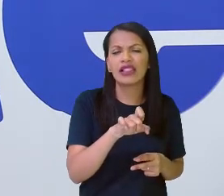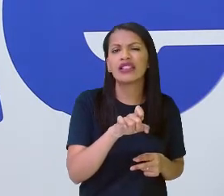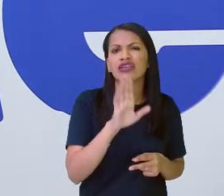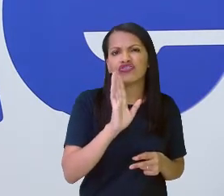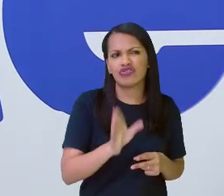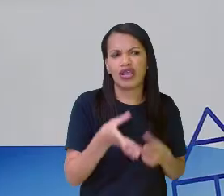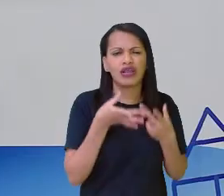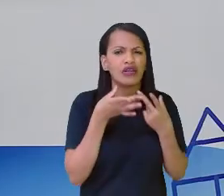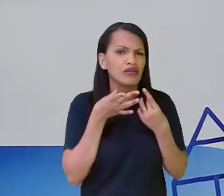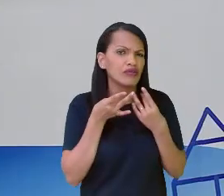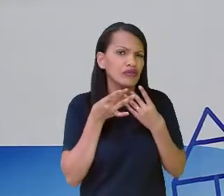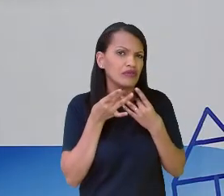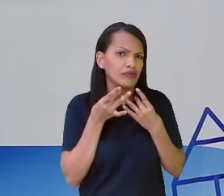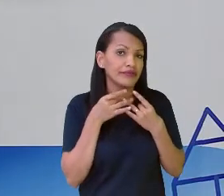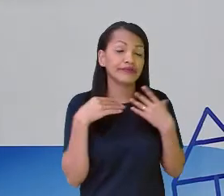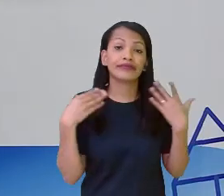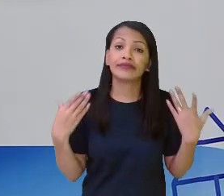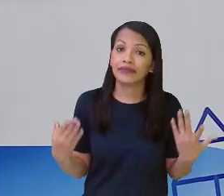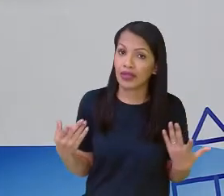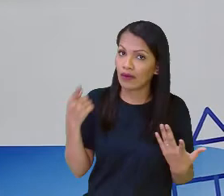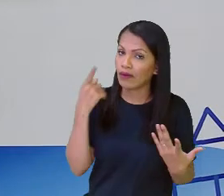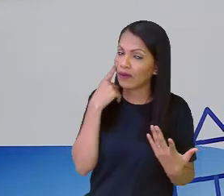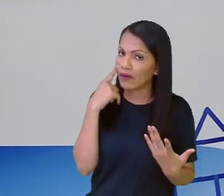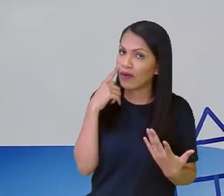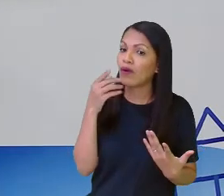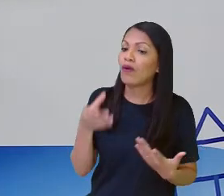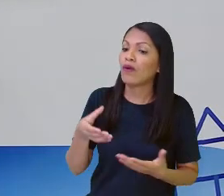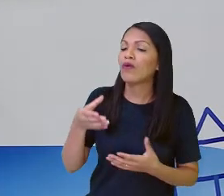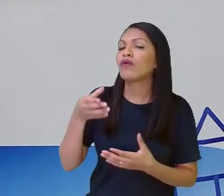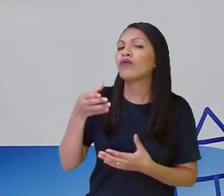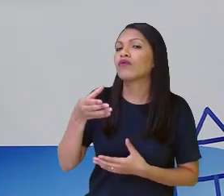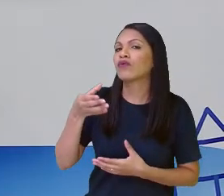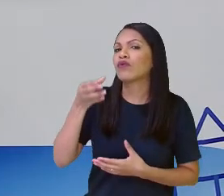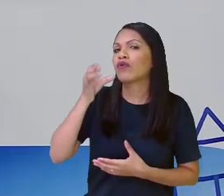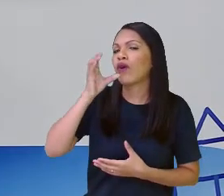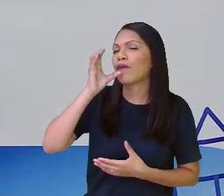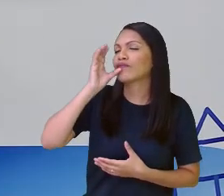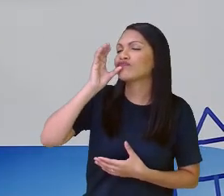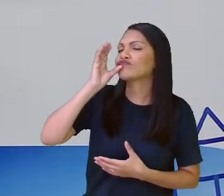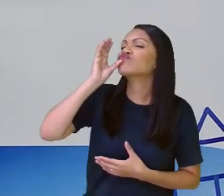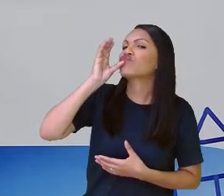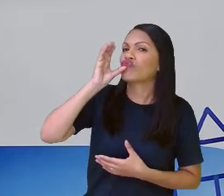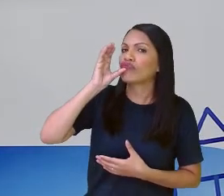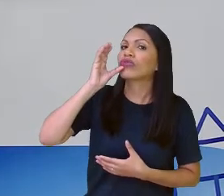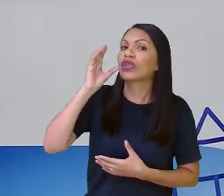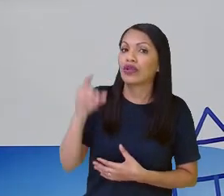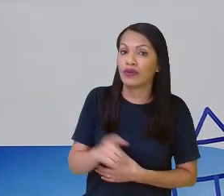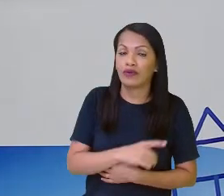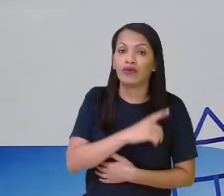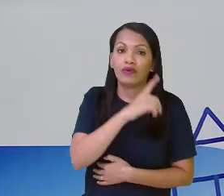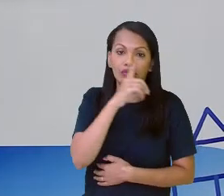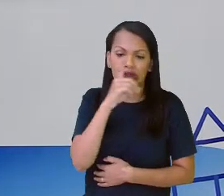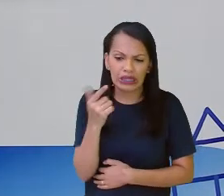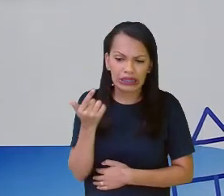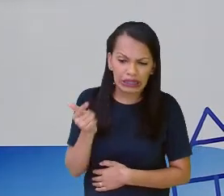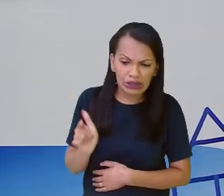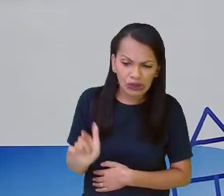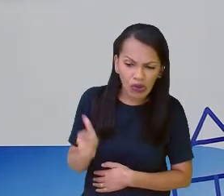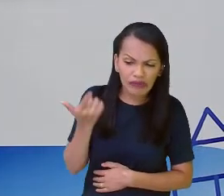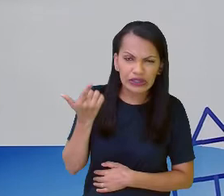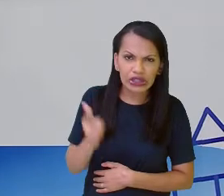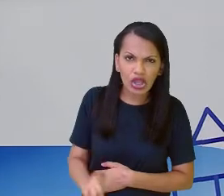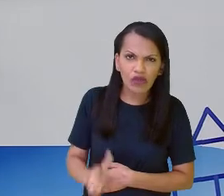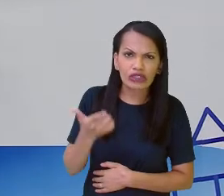aí. Janiele, pega aquele copinho de água, toma um golinho e durante o dia vai repetindo esse